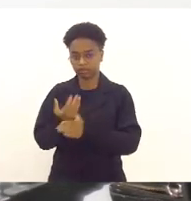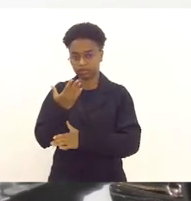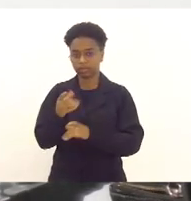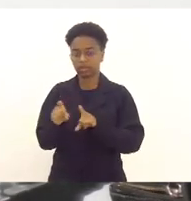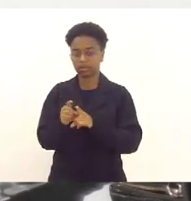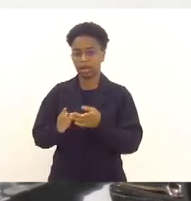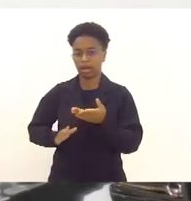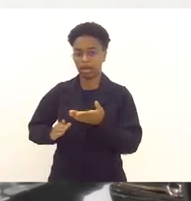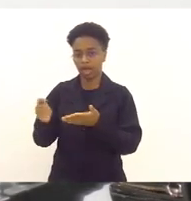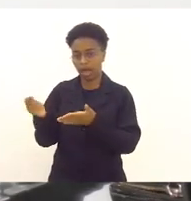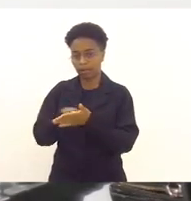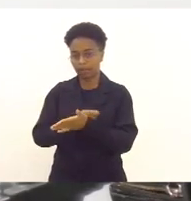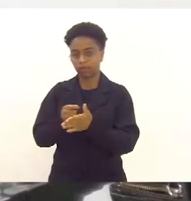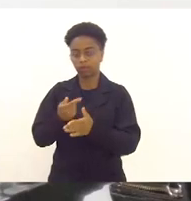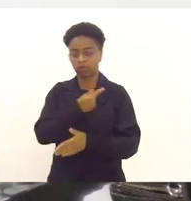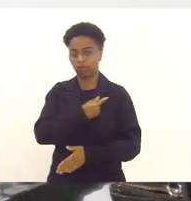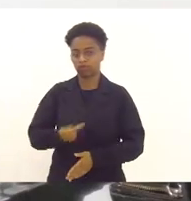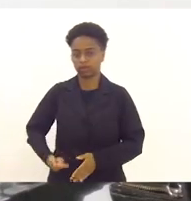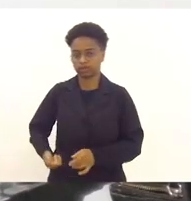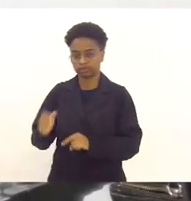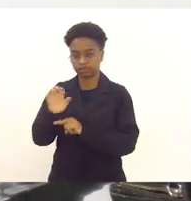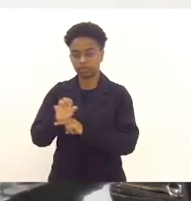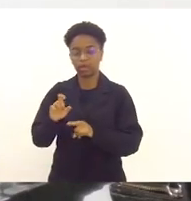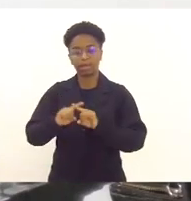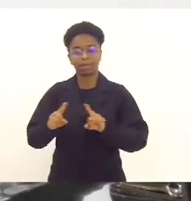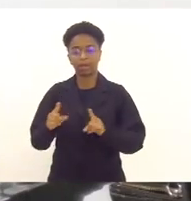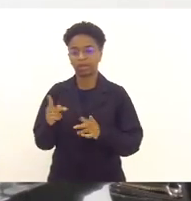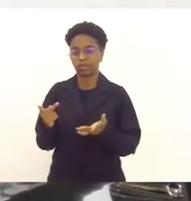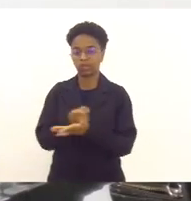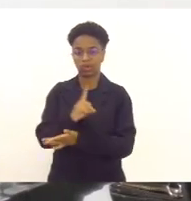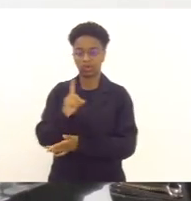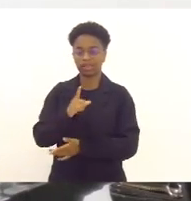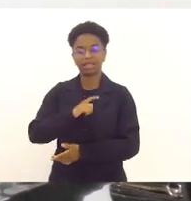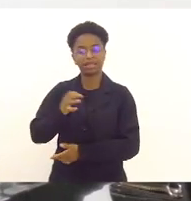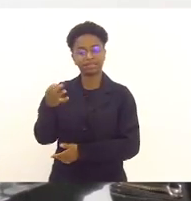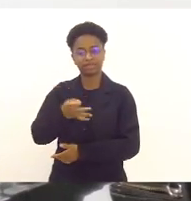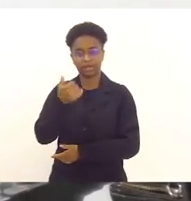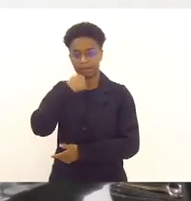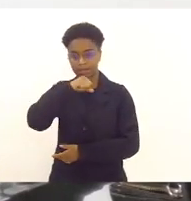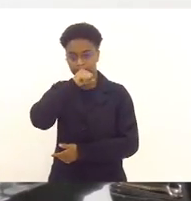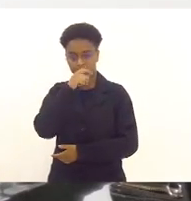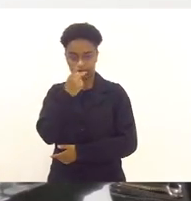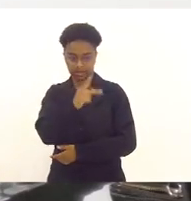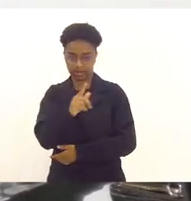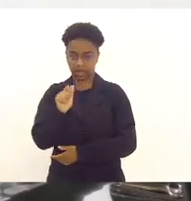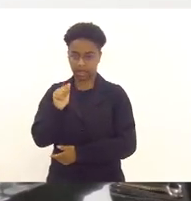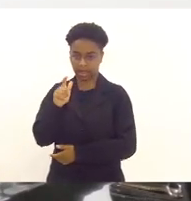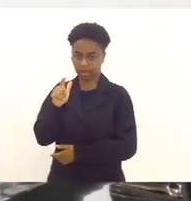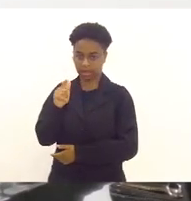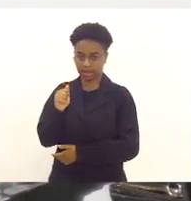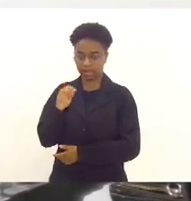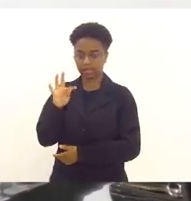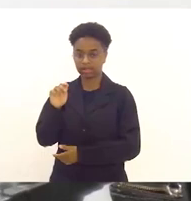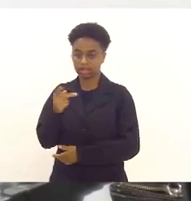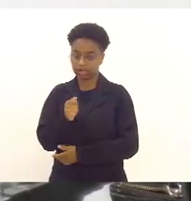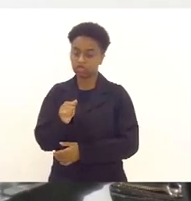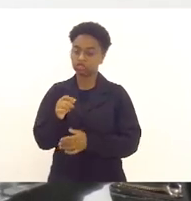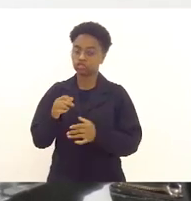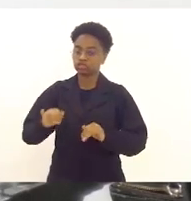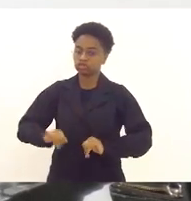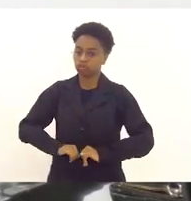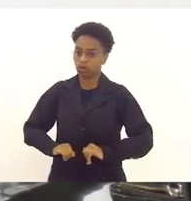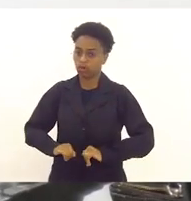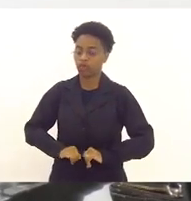do estado mas que não é eu tenho certeza que a mãe de Agatha Félix Vanessa Félix sofre os